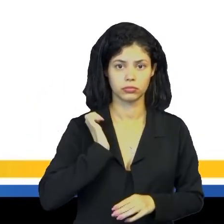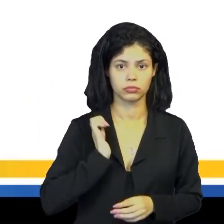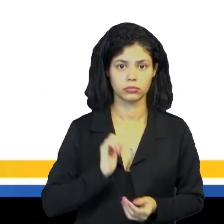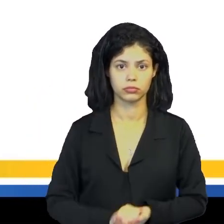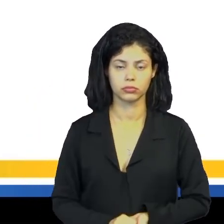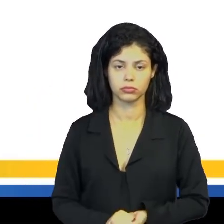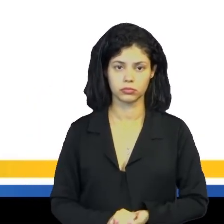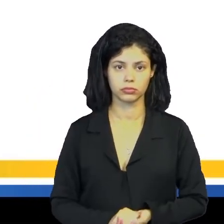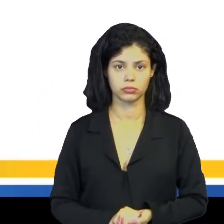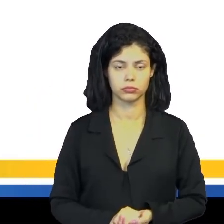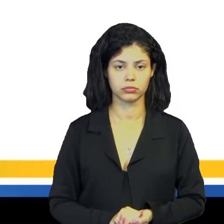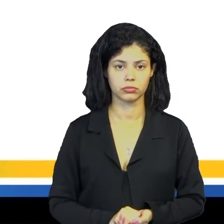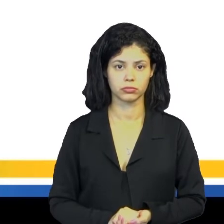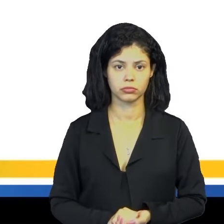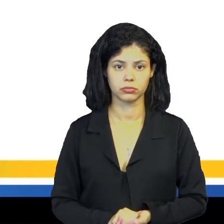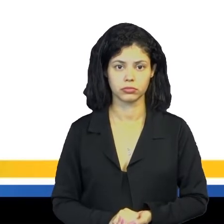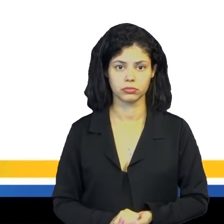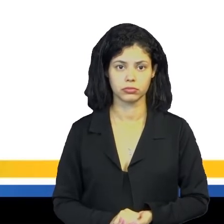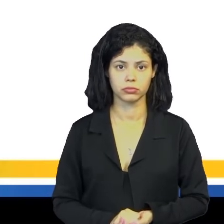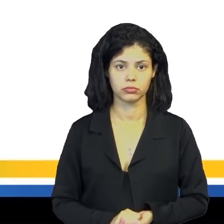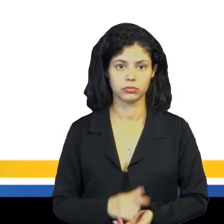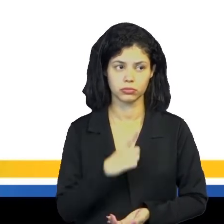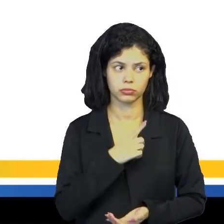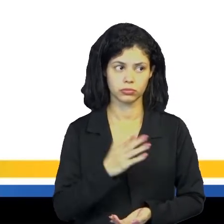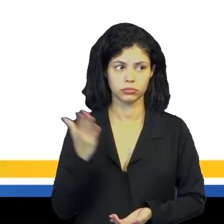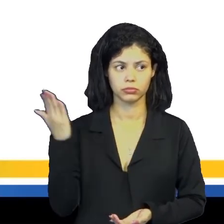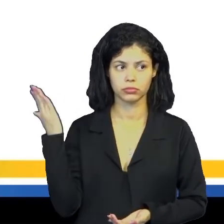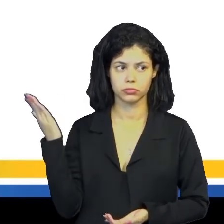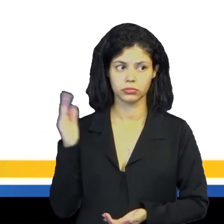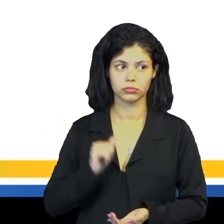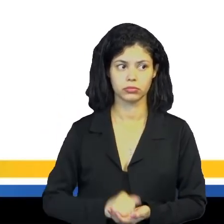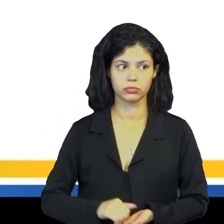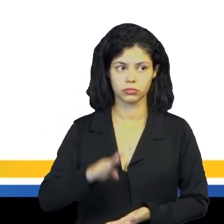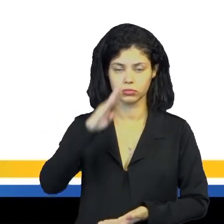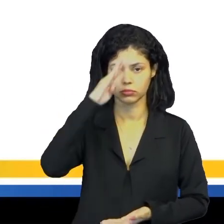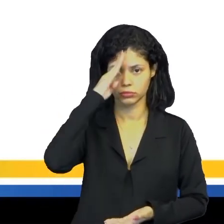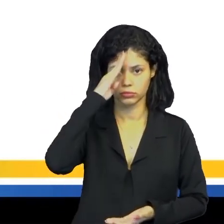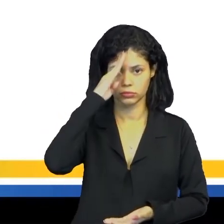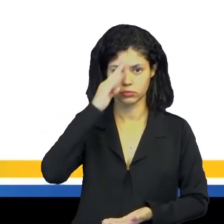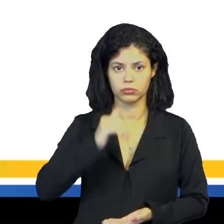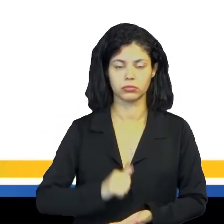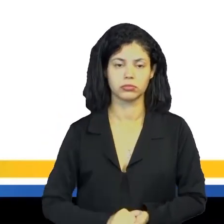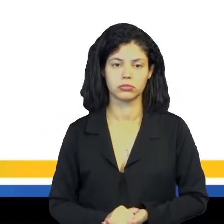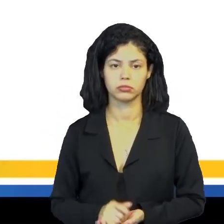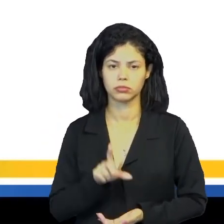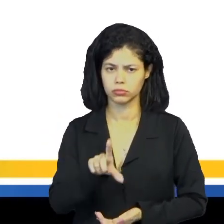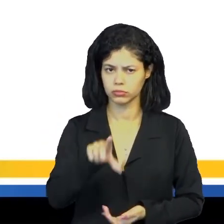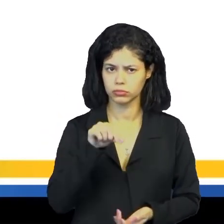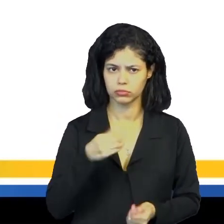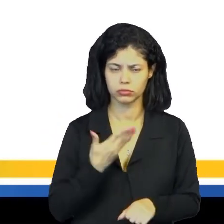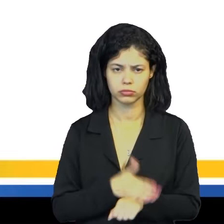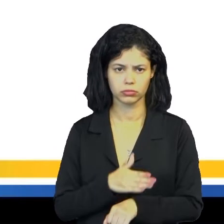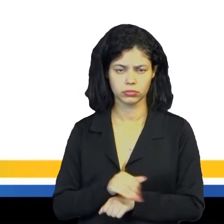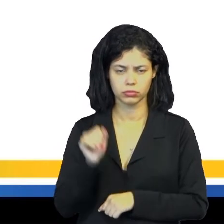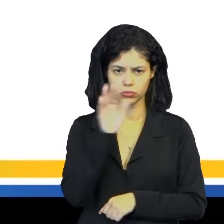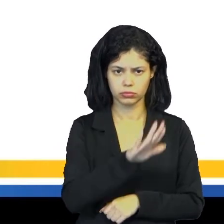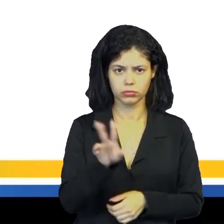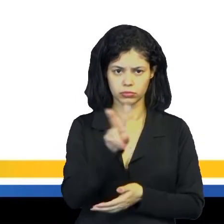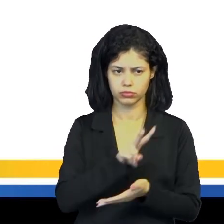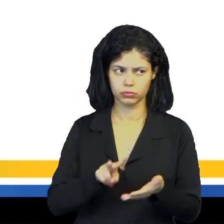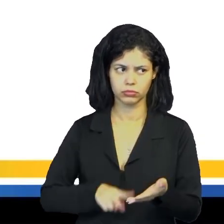dominante. Então, a gente tem aí o coronel, que escolhe praticamente o